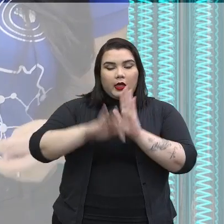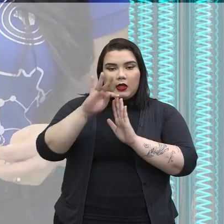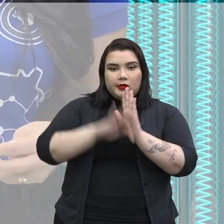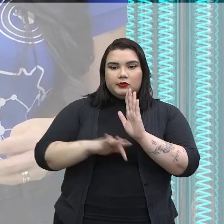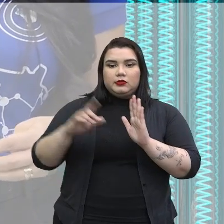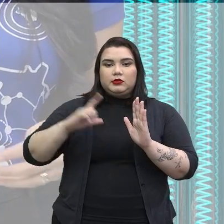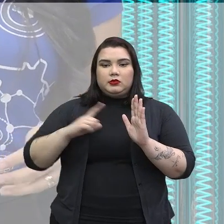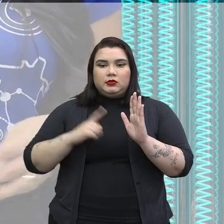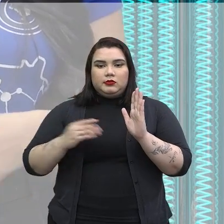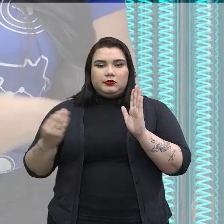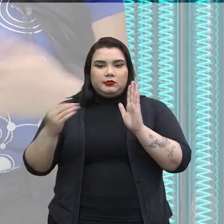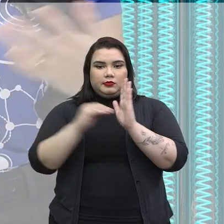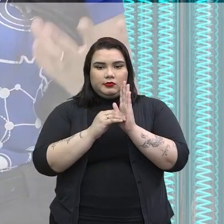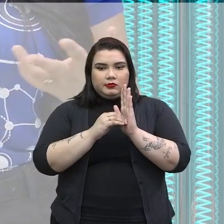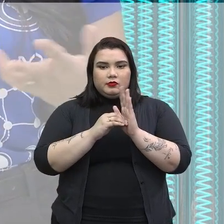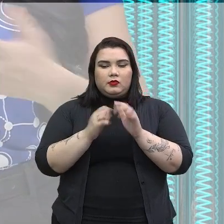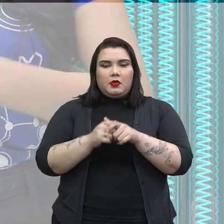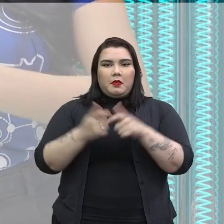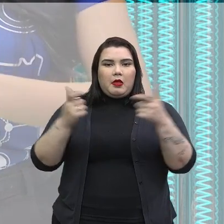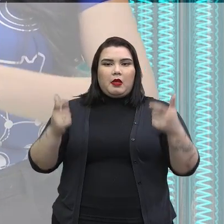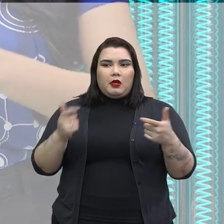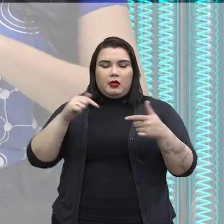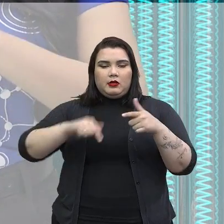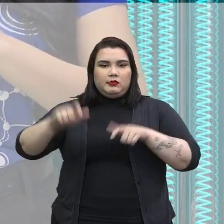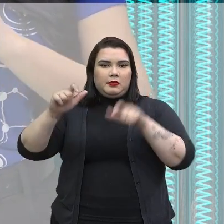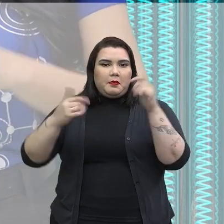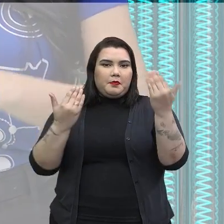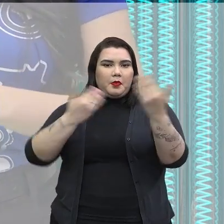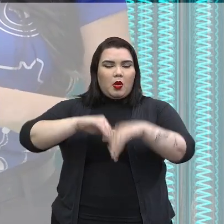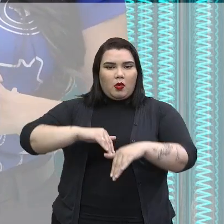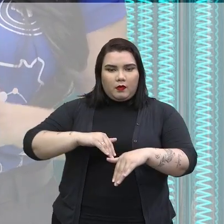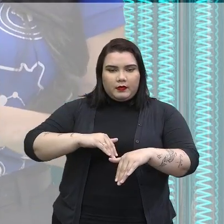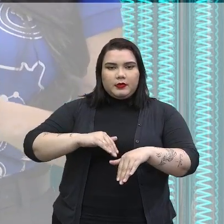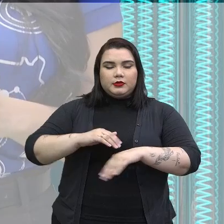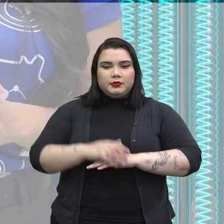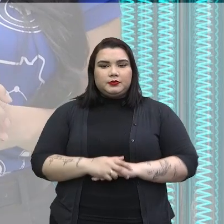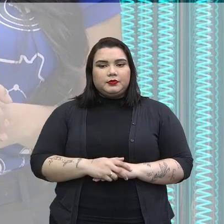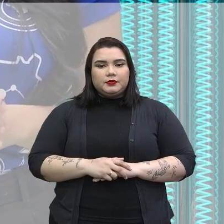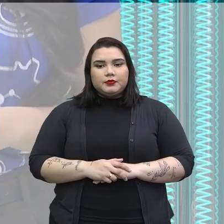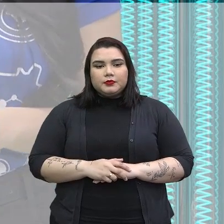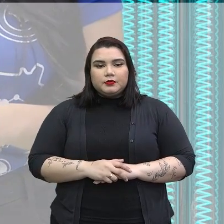está presente nessas grandes avaliações. Vamos falar mais sobre ele.